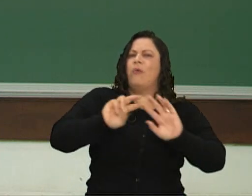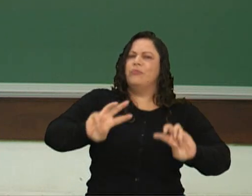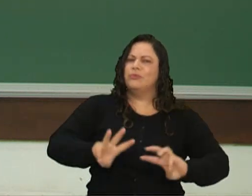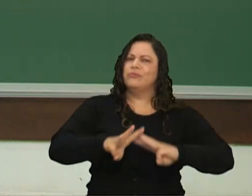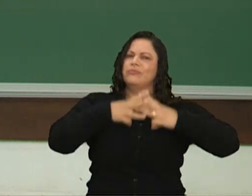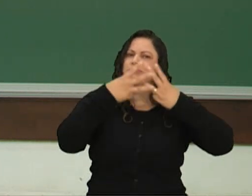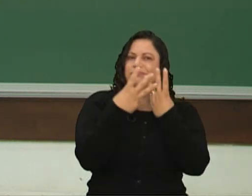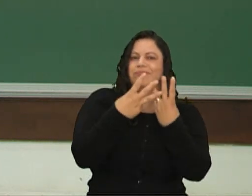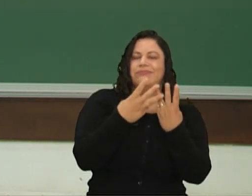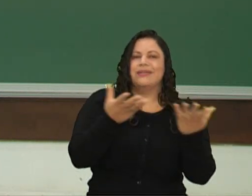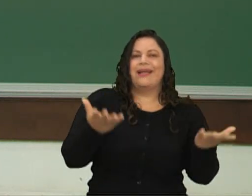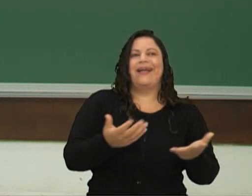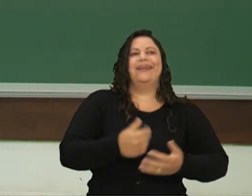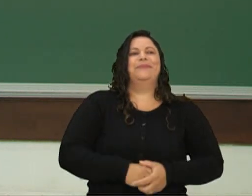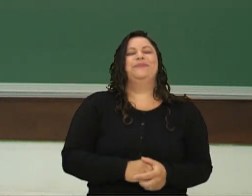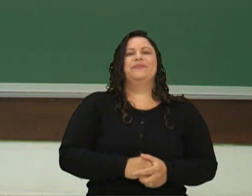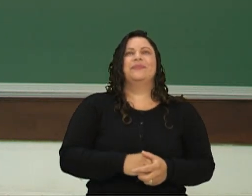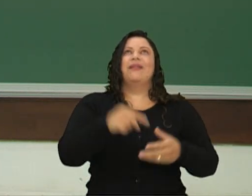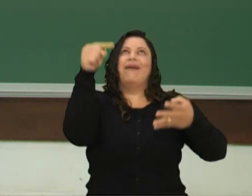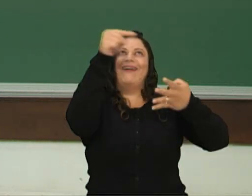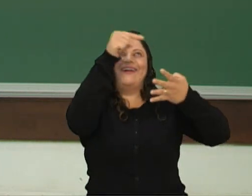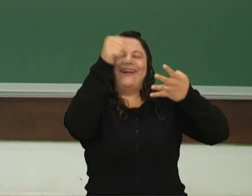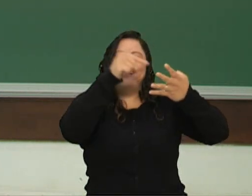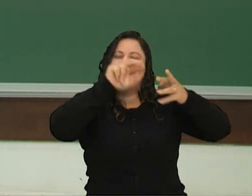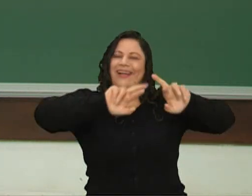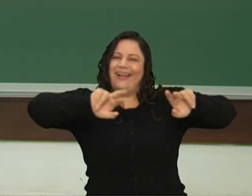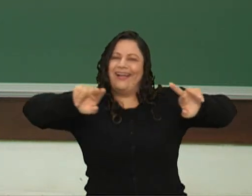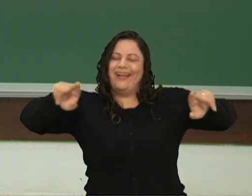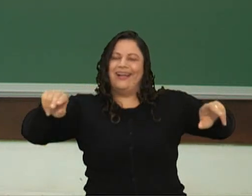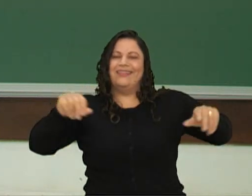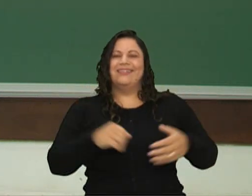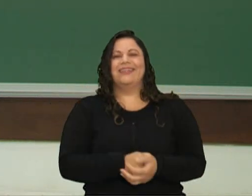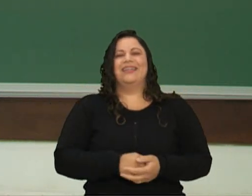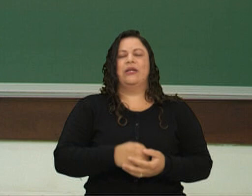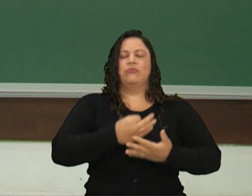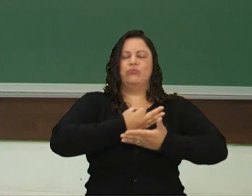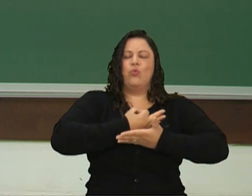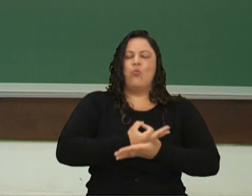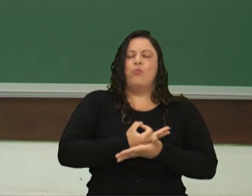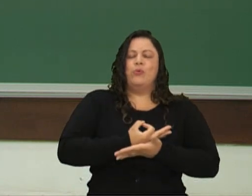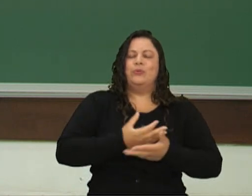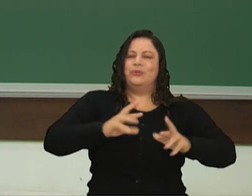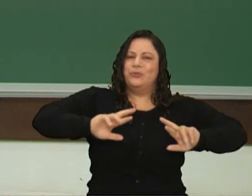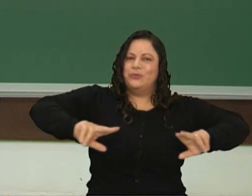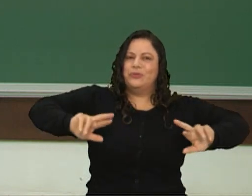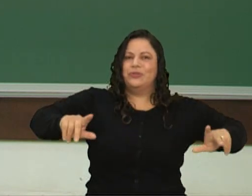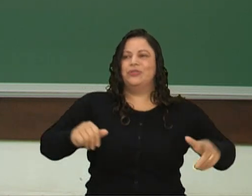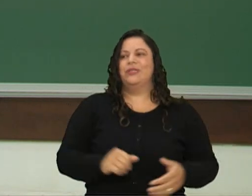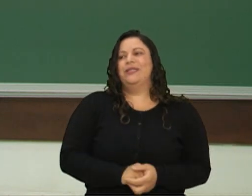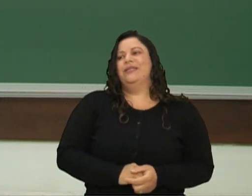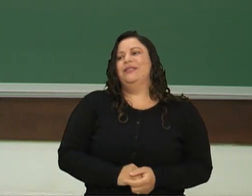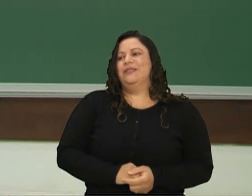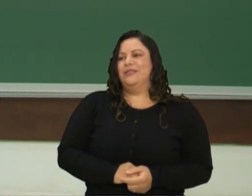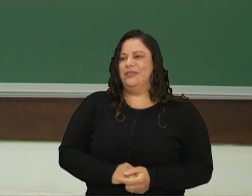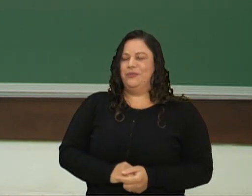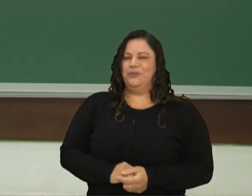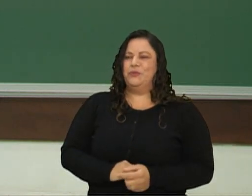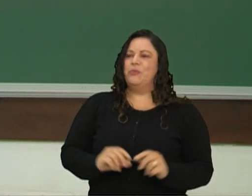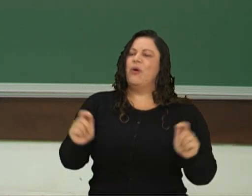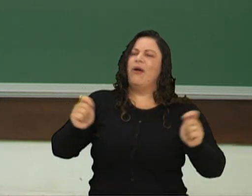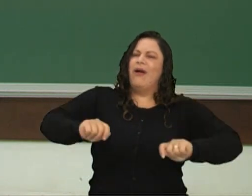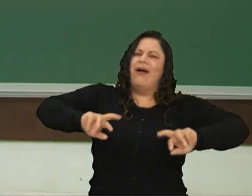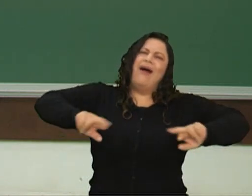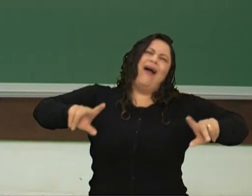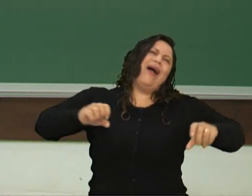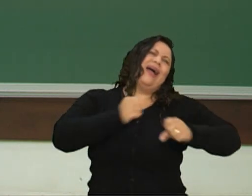namastê ou namaskara para quem é da religião oriental, do budismo, axé para quem é de candomblé, saravá para quem é